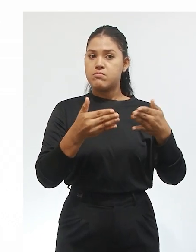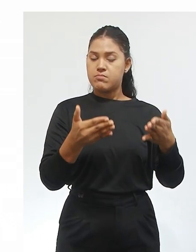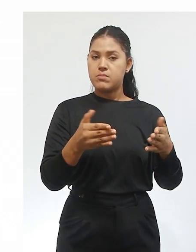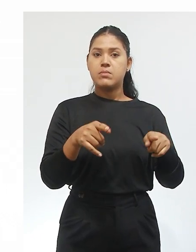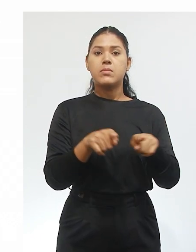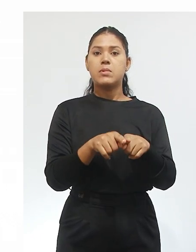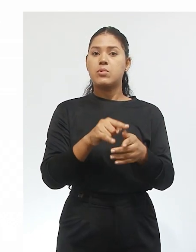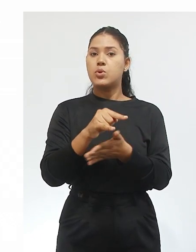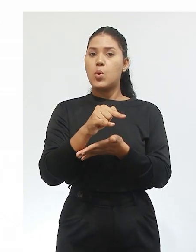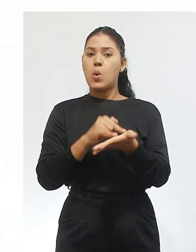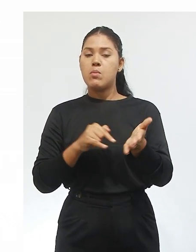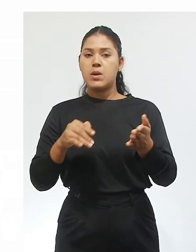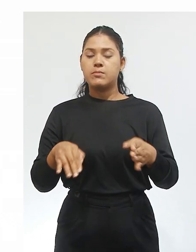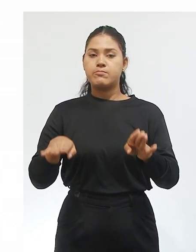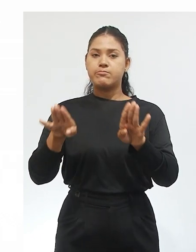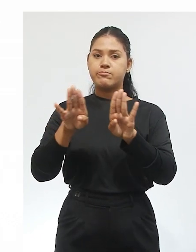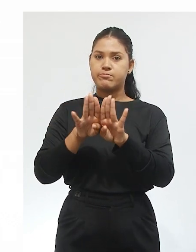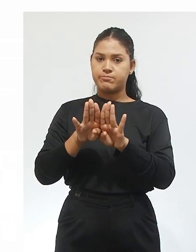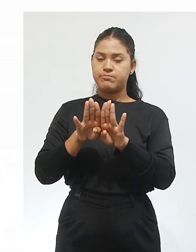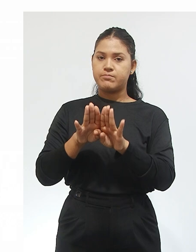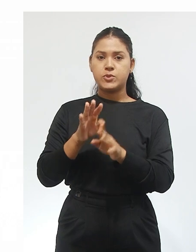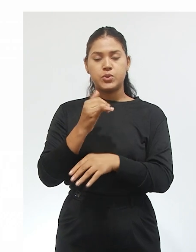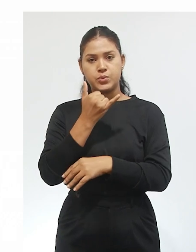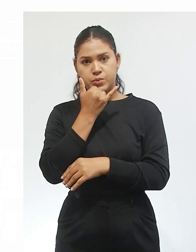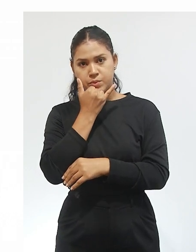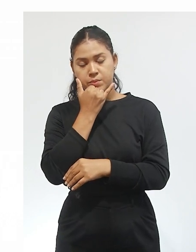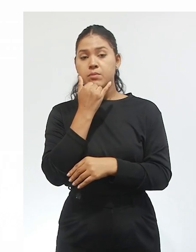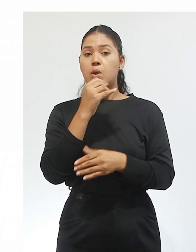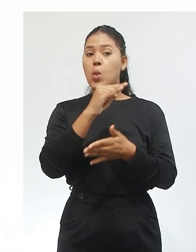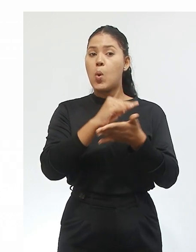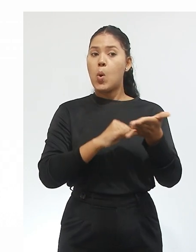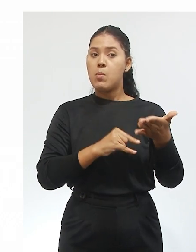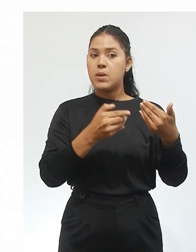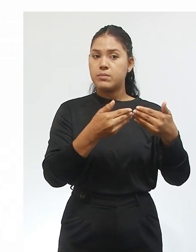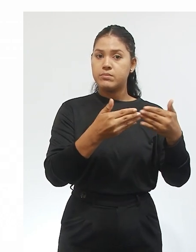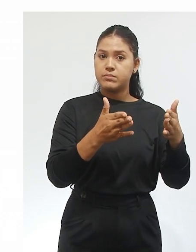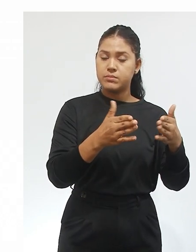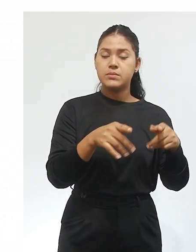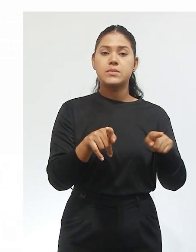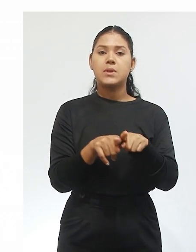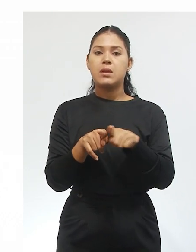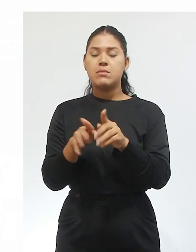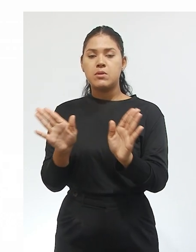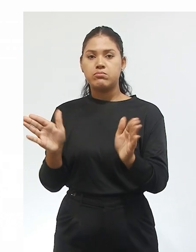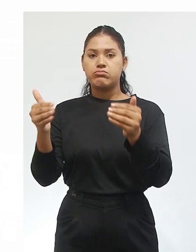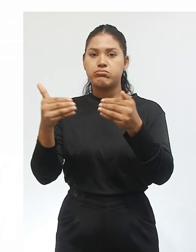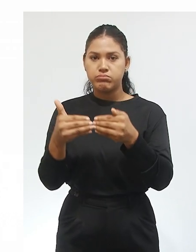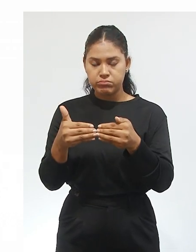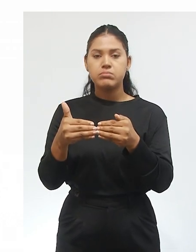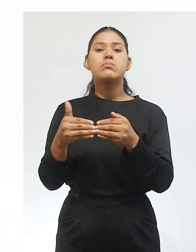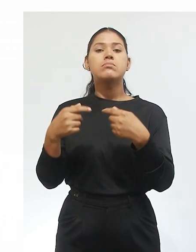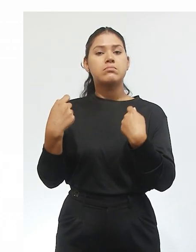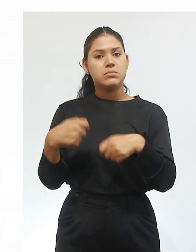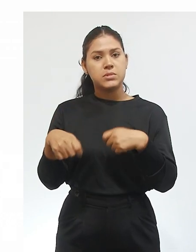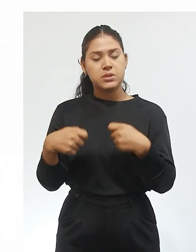encerramento, quanto tanto de termo de abertura quanto de encerramento. E deve ser assinalado ali, né? Tem que